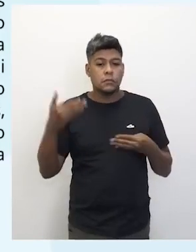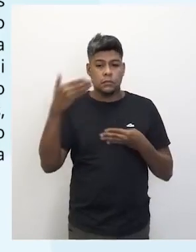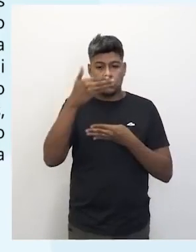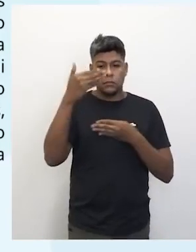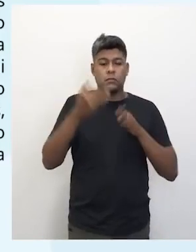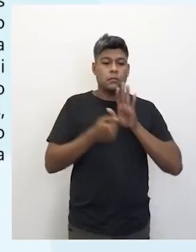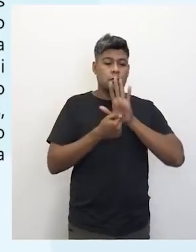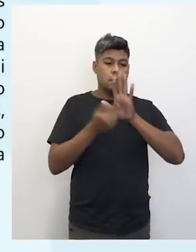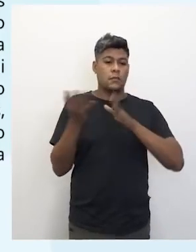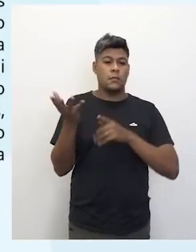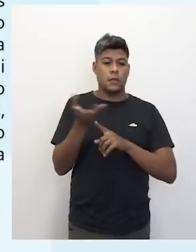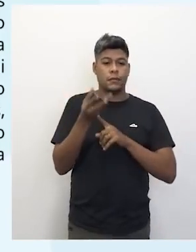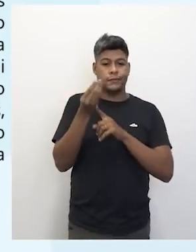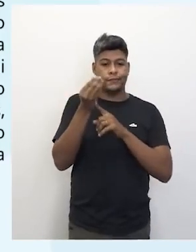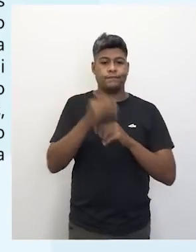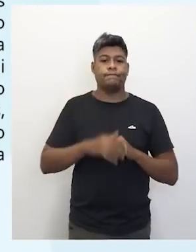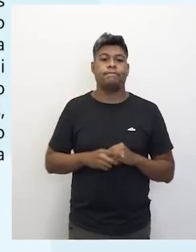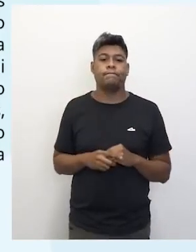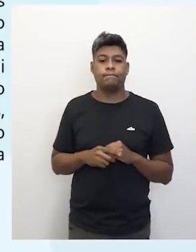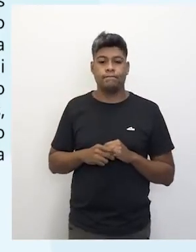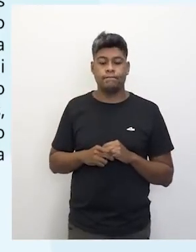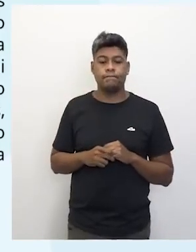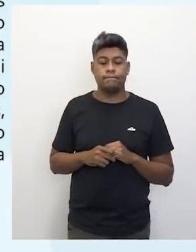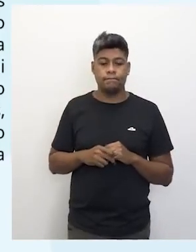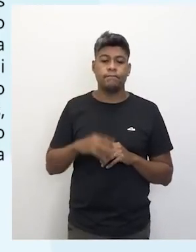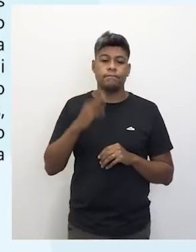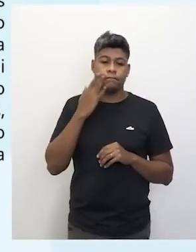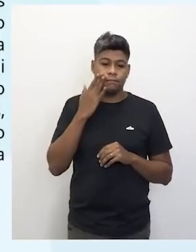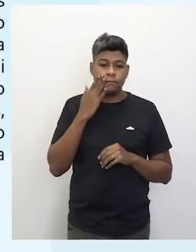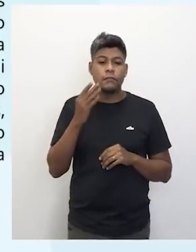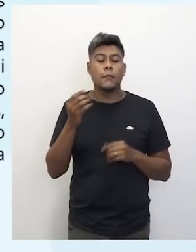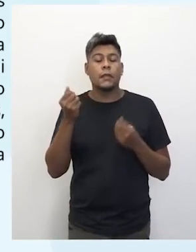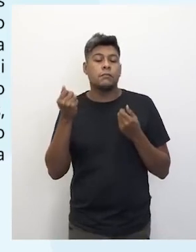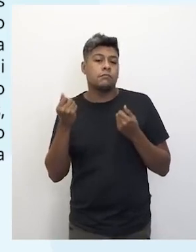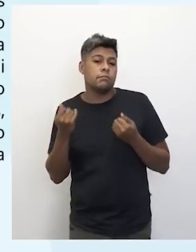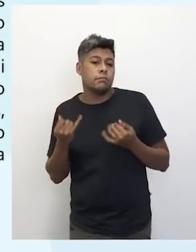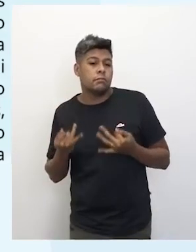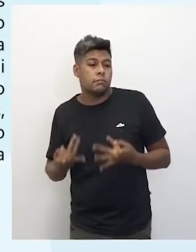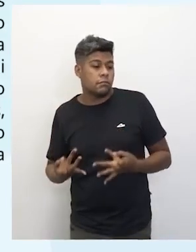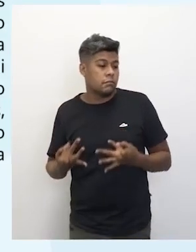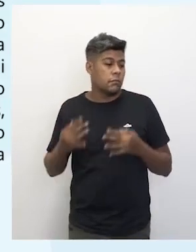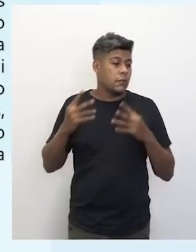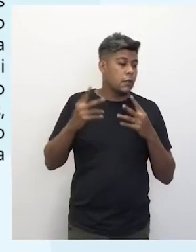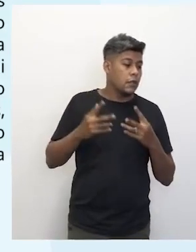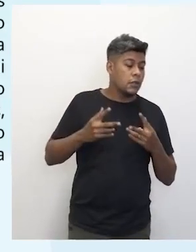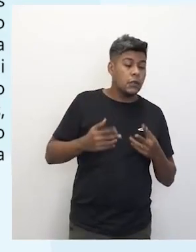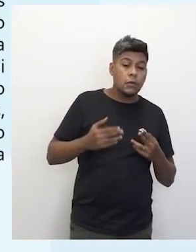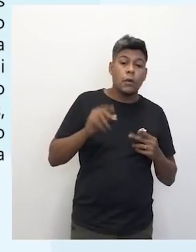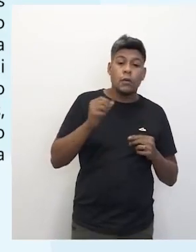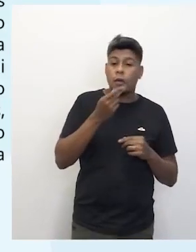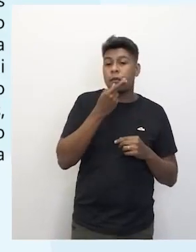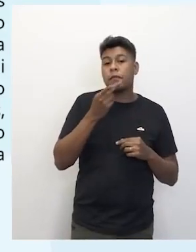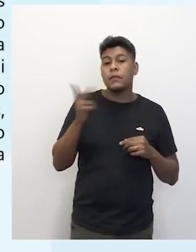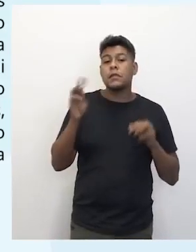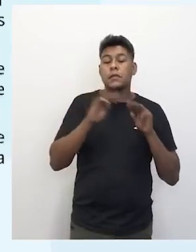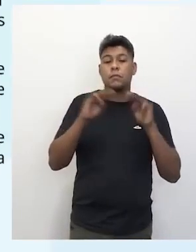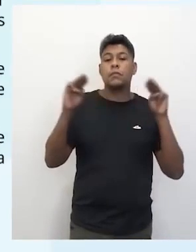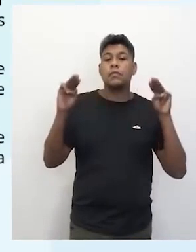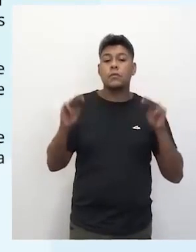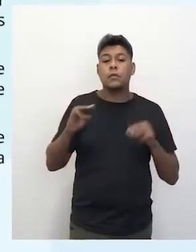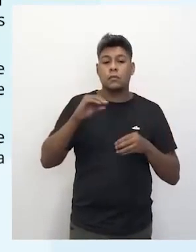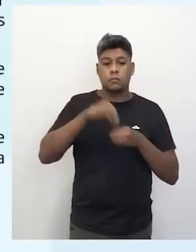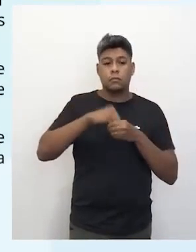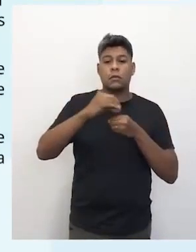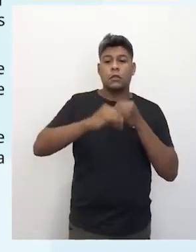mostrando obras artísticas, tá? Simultaneamente ali você vai explicando, né? É como se você fosse fazer uma visita a um museu virtual, tá